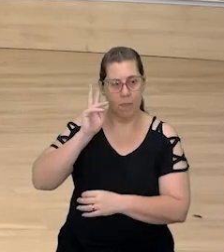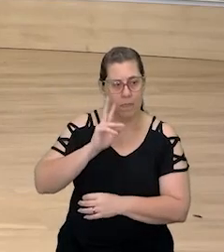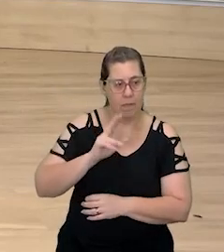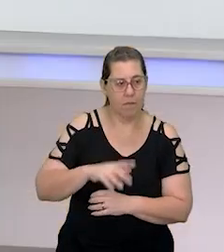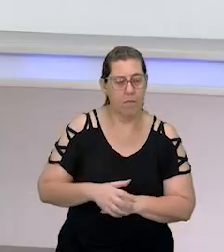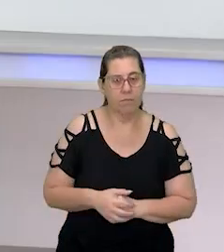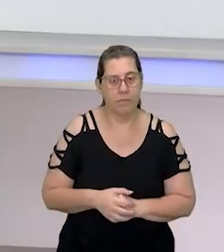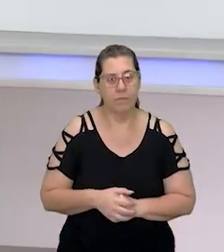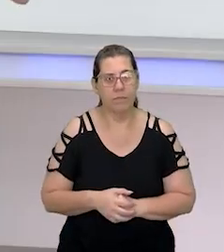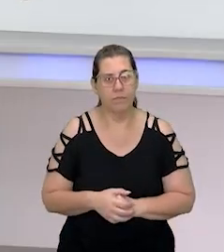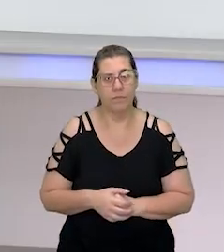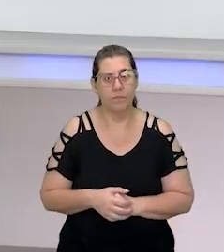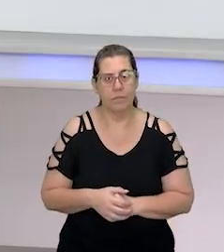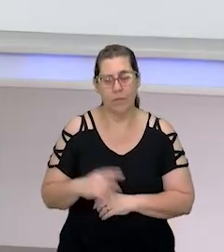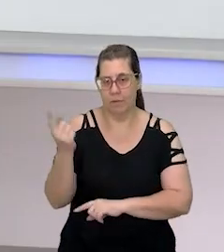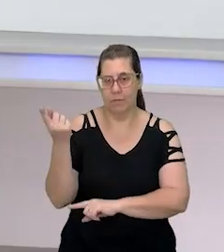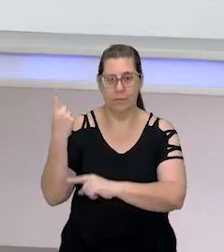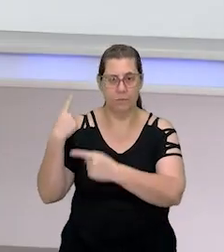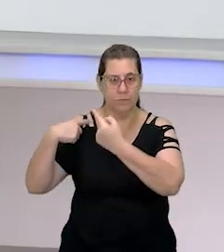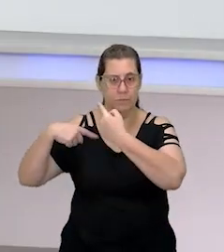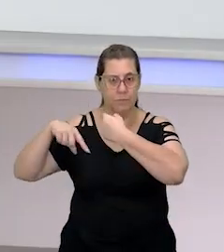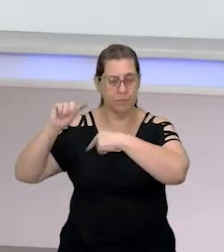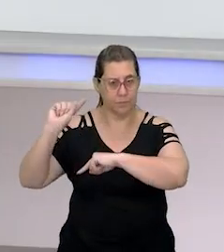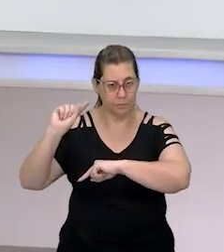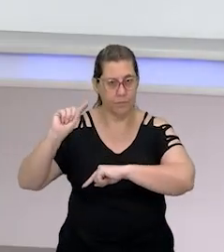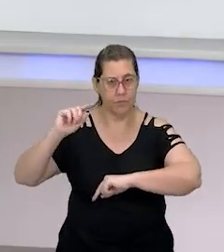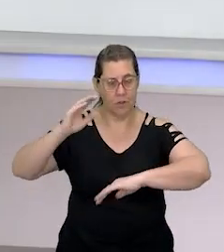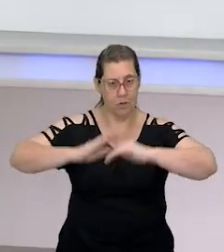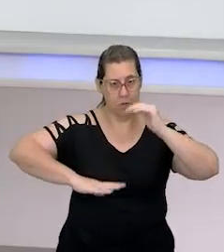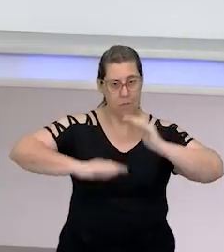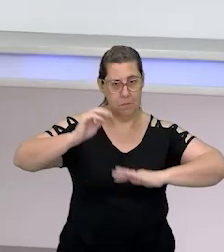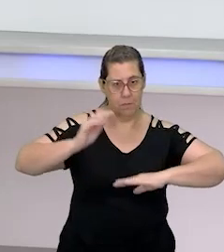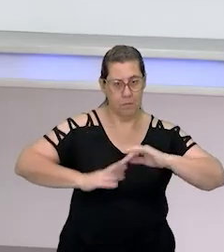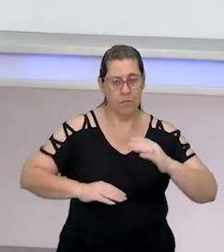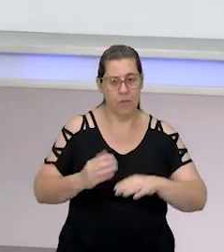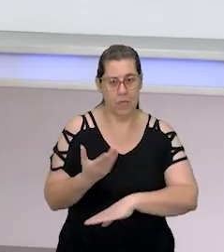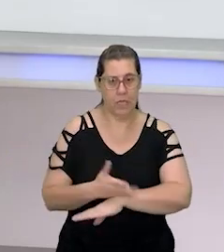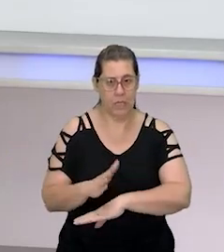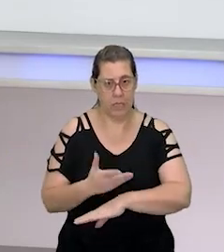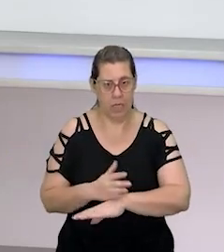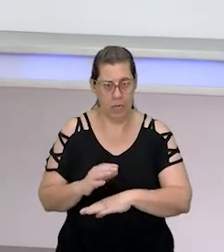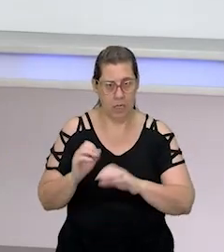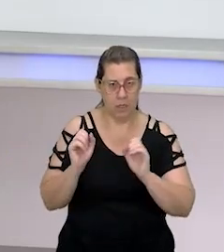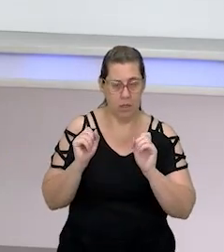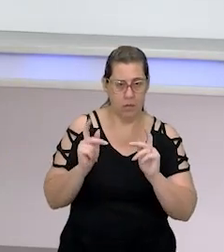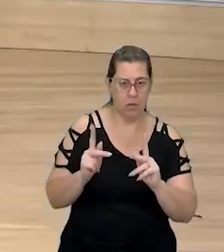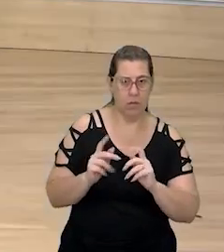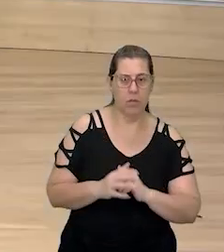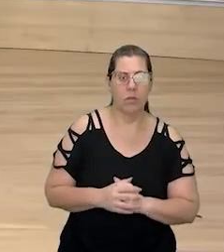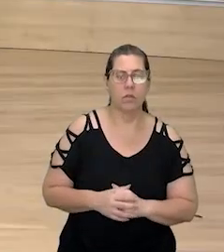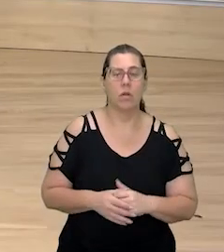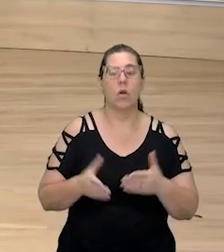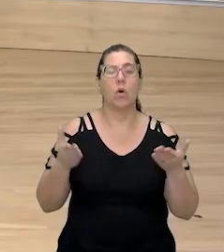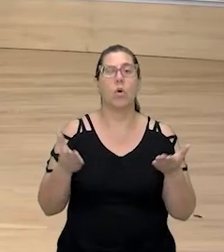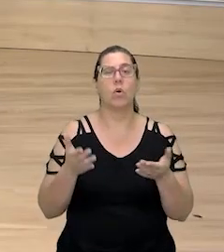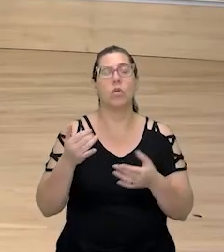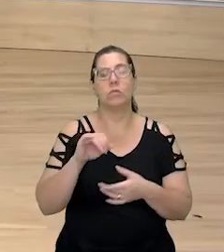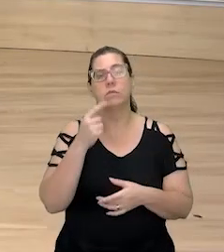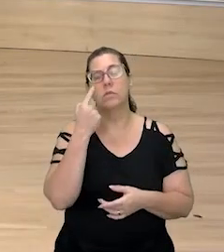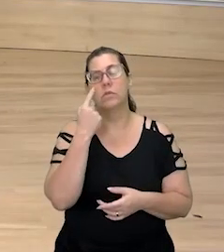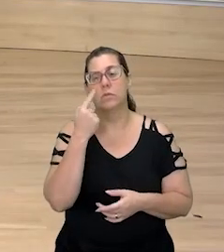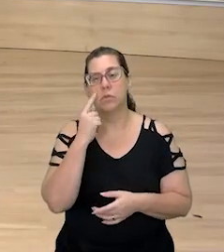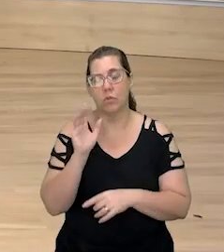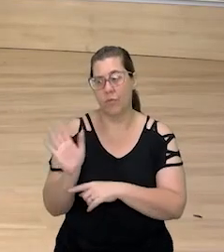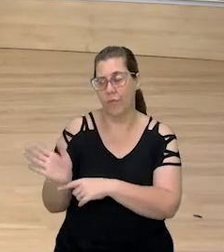e desenvolve uma habilidade de treino, por Sim, exemplo. Hoje, se você for ver